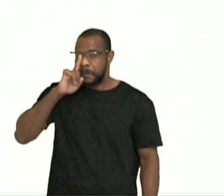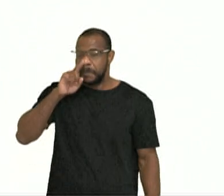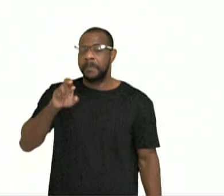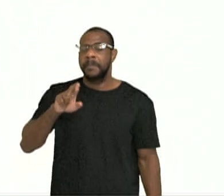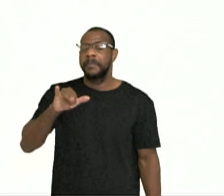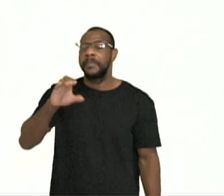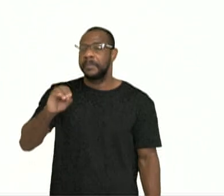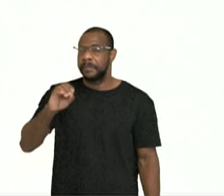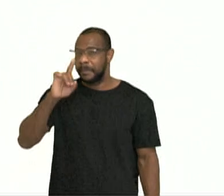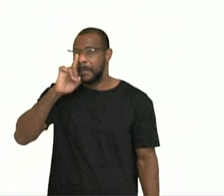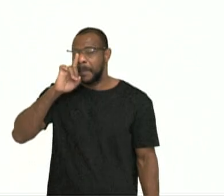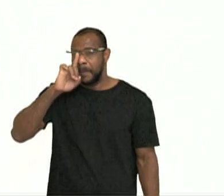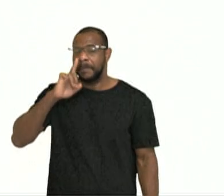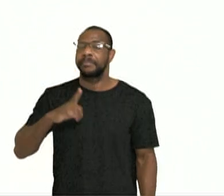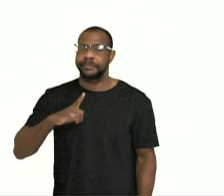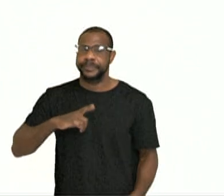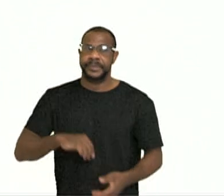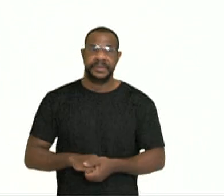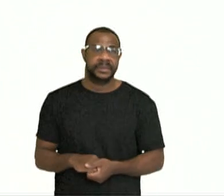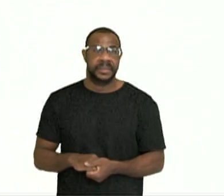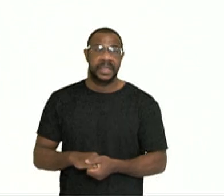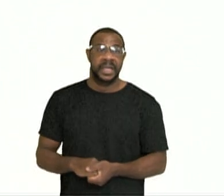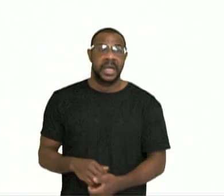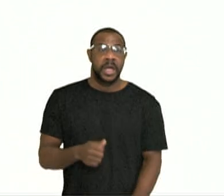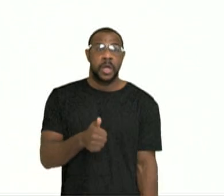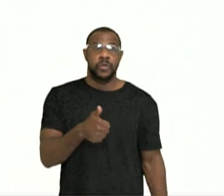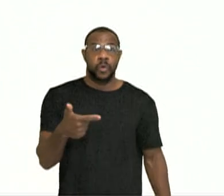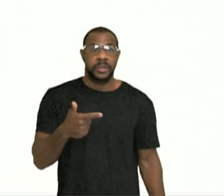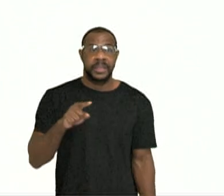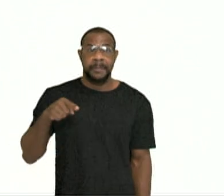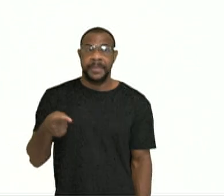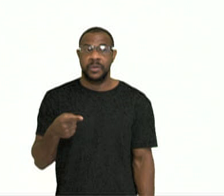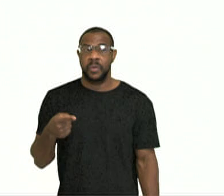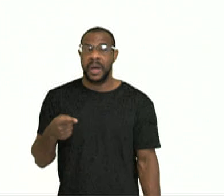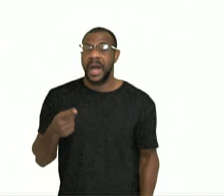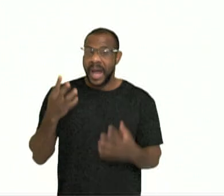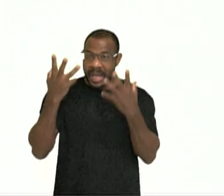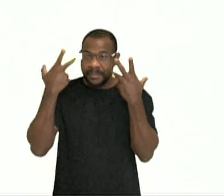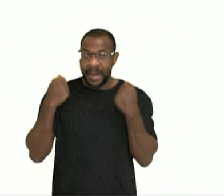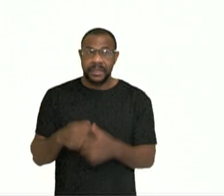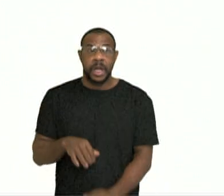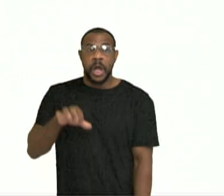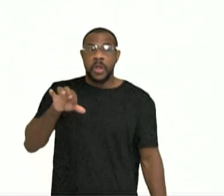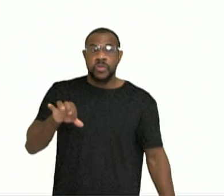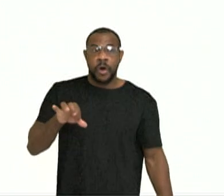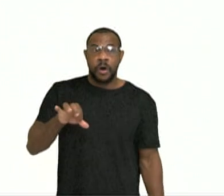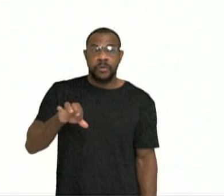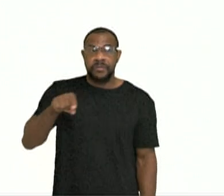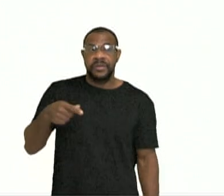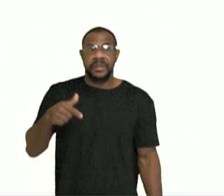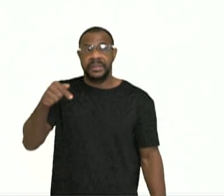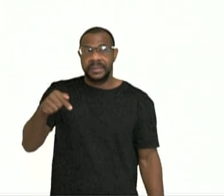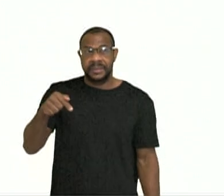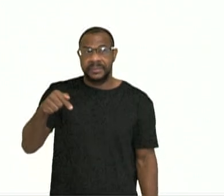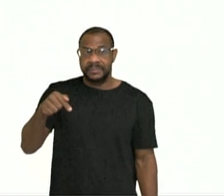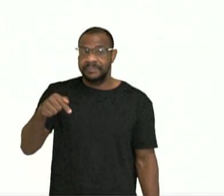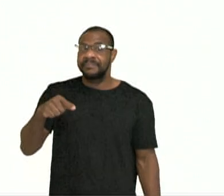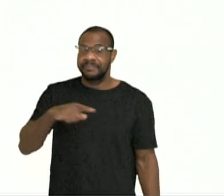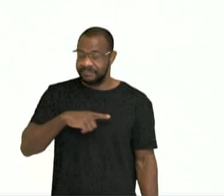Desses mais de 12 mil animais, 9,7% foram classificados em algum nível de